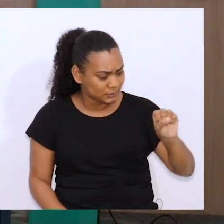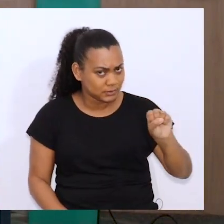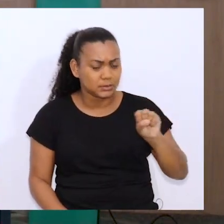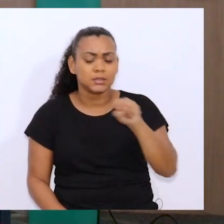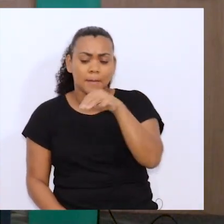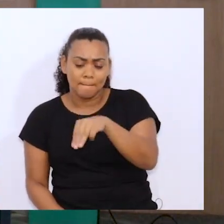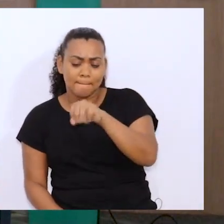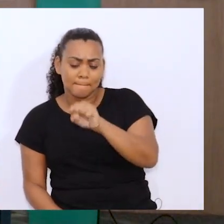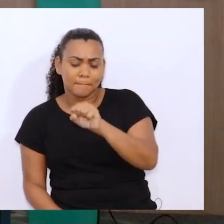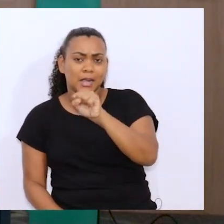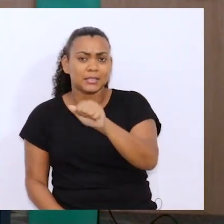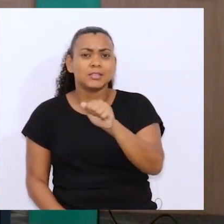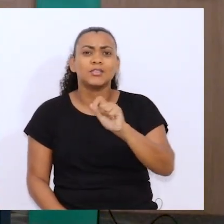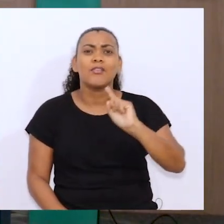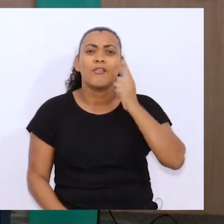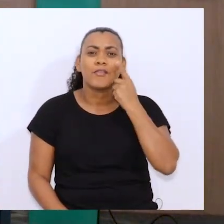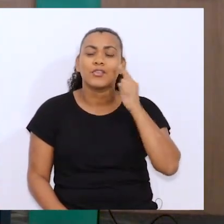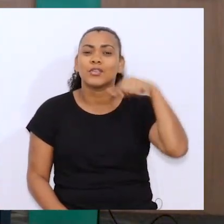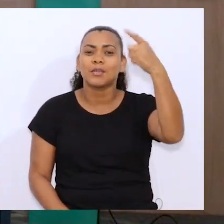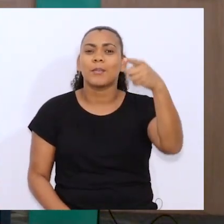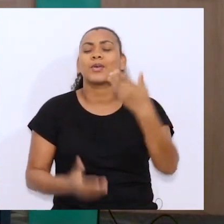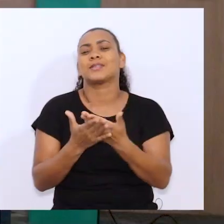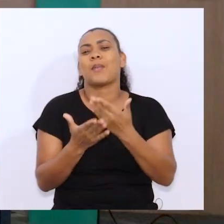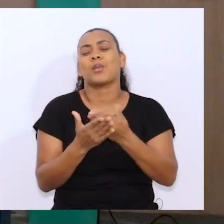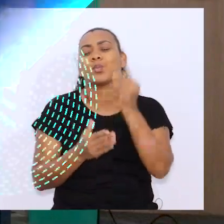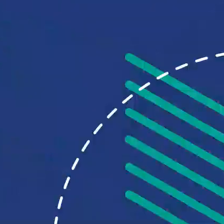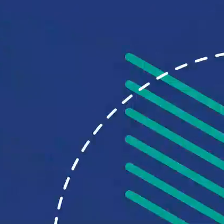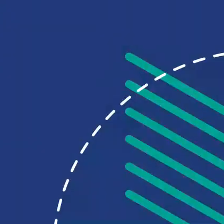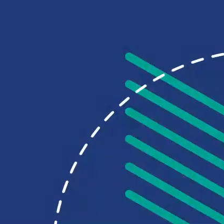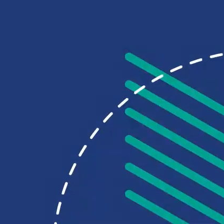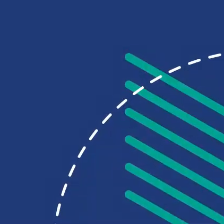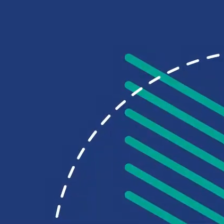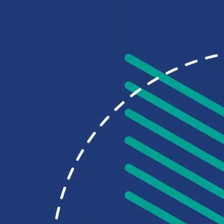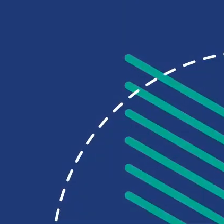e mais. Vejo você na próxima aula. Um beijo!